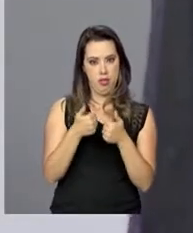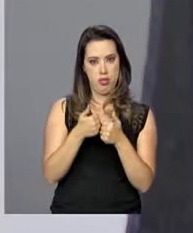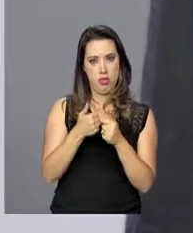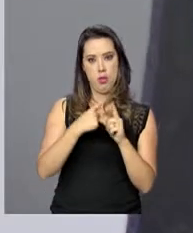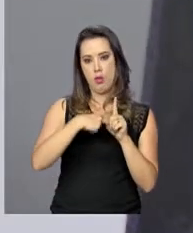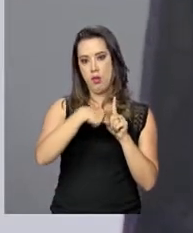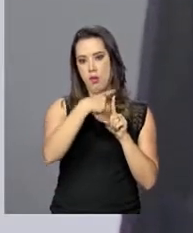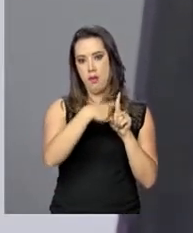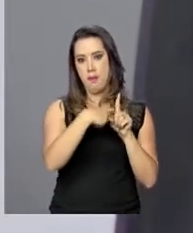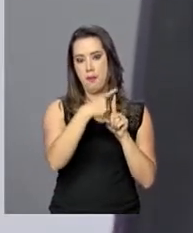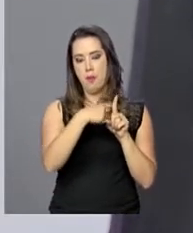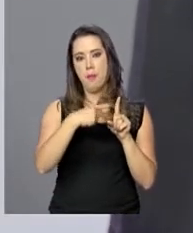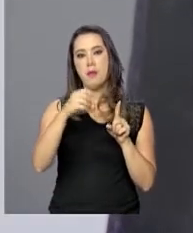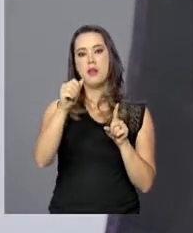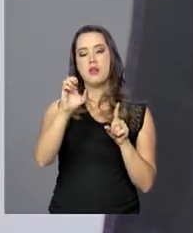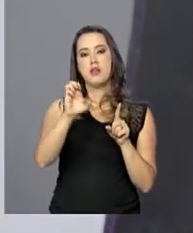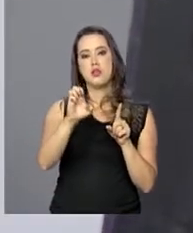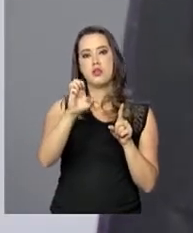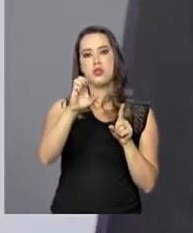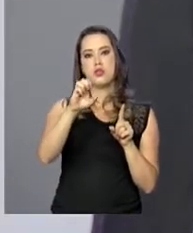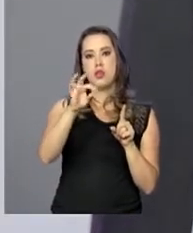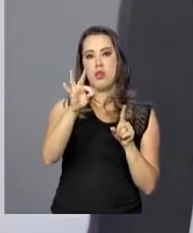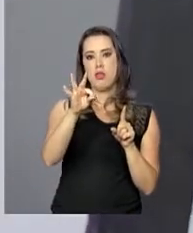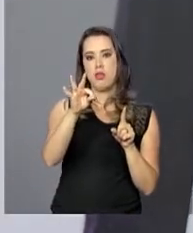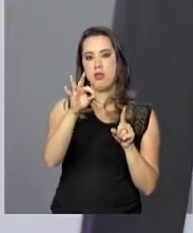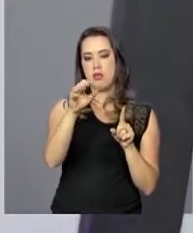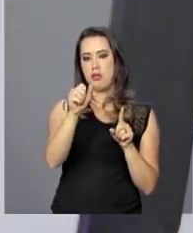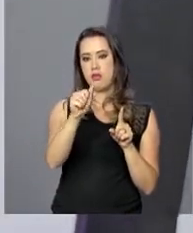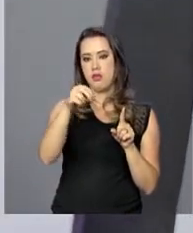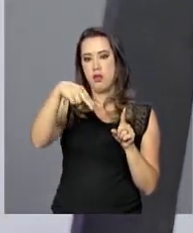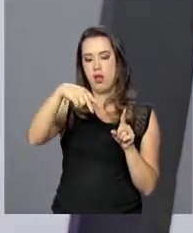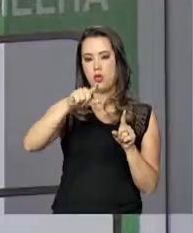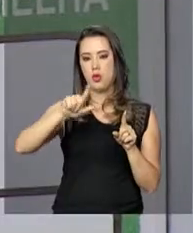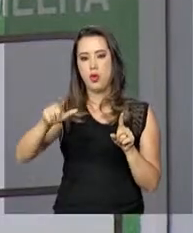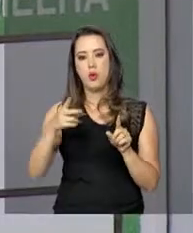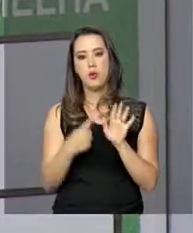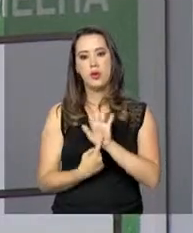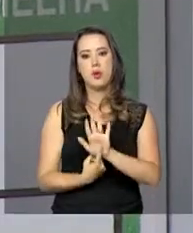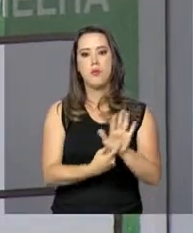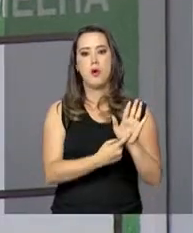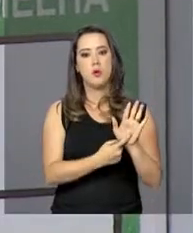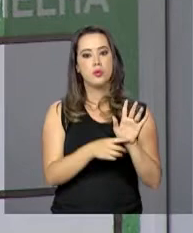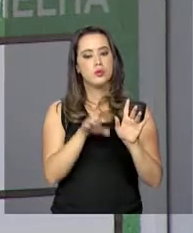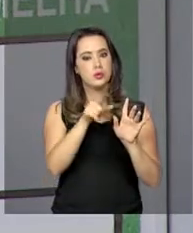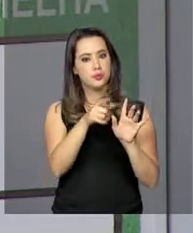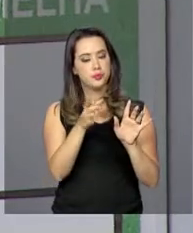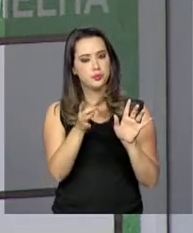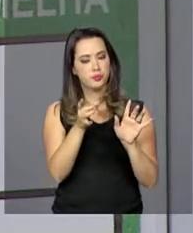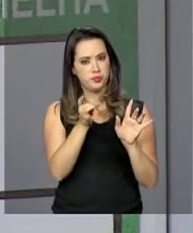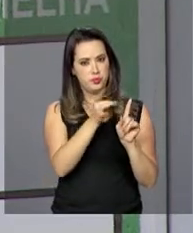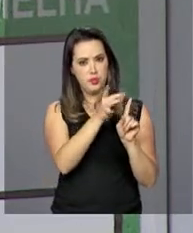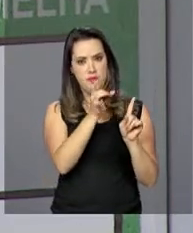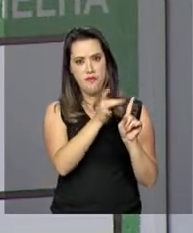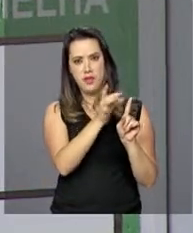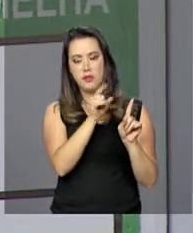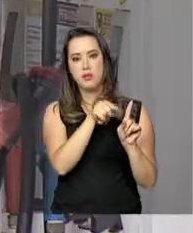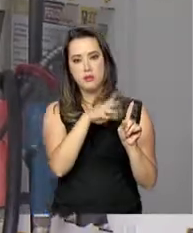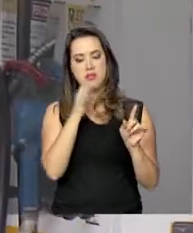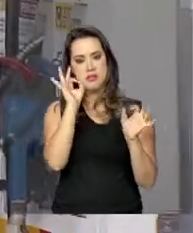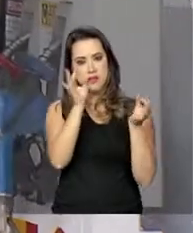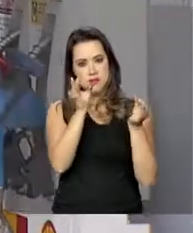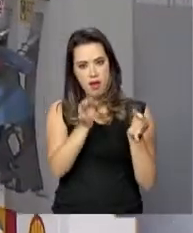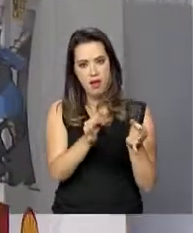etanol, por exemplo, existe um dispositivo de vidro que indica se o produto está dentro das especificações.